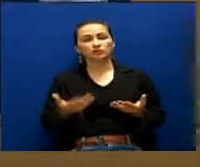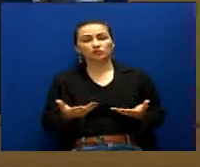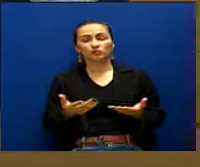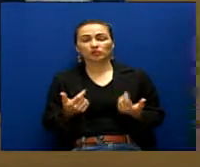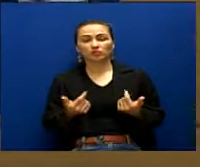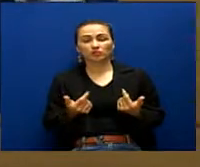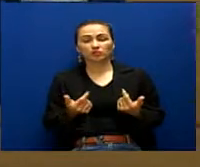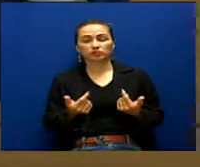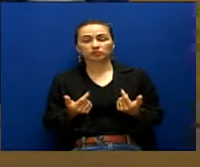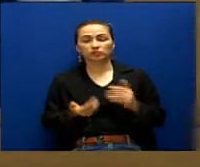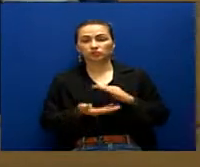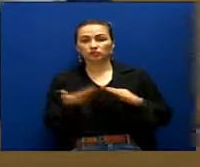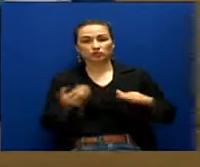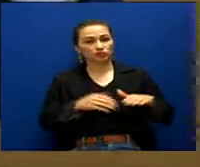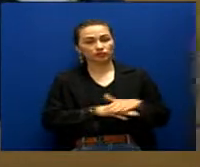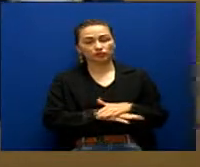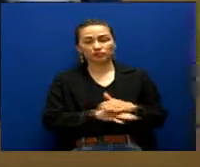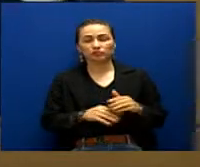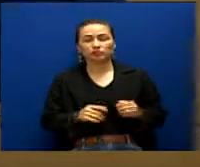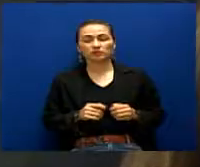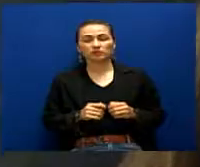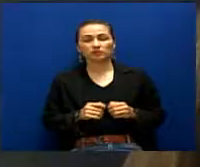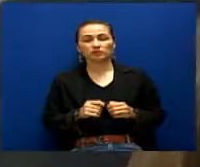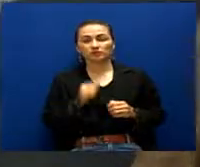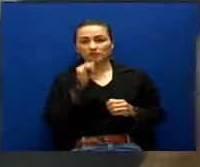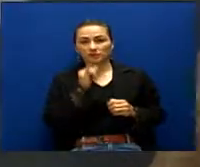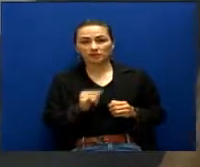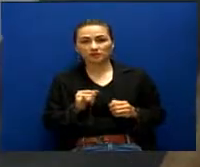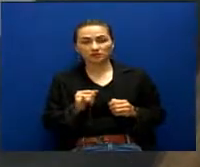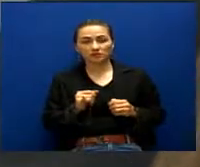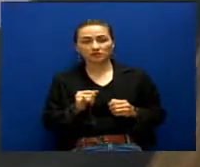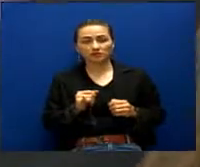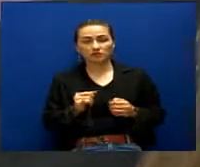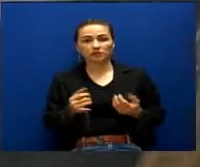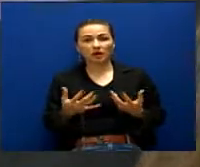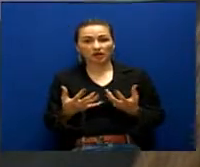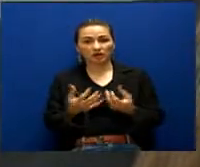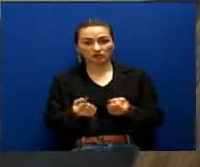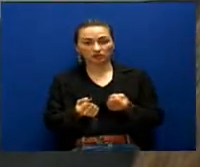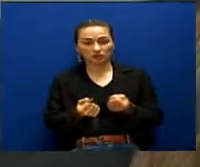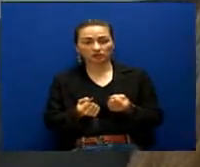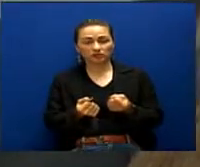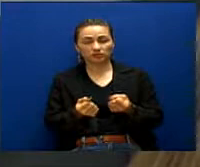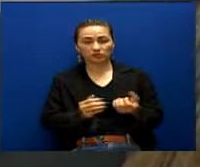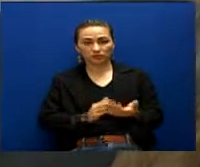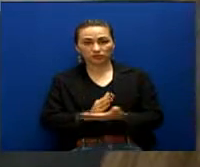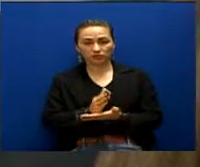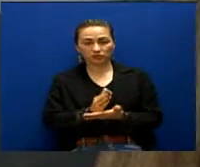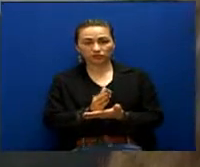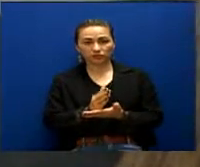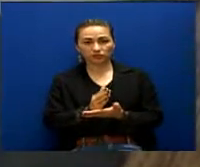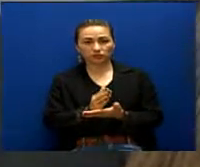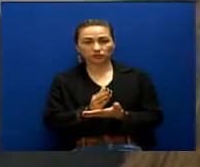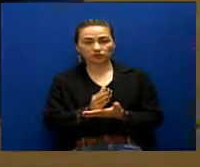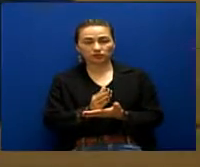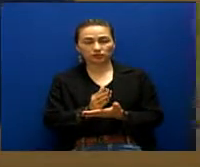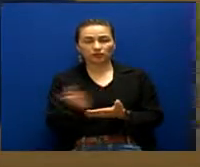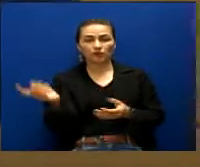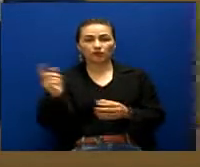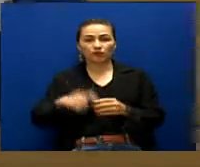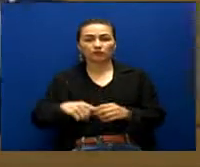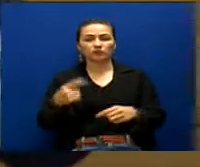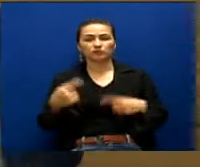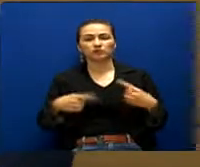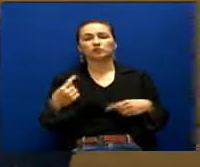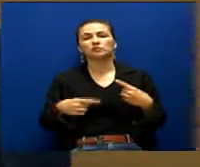depois para debater. Comissão de Economia... É simbólica. Então, encaminha assim, o voto sim. Então, os vereadores e